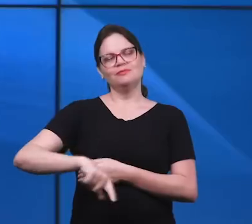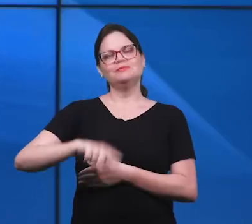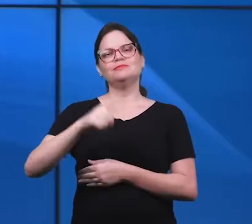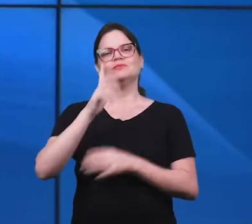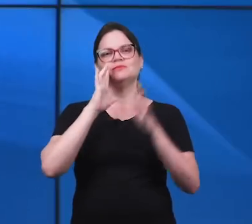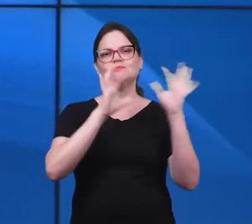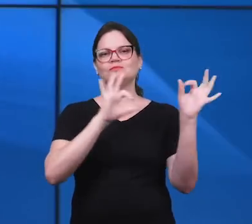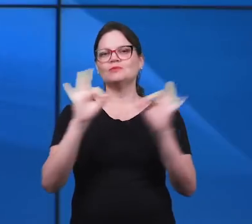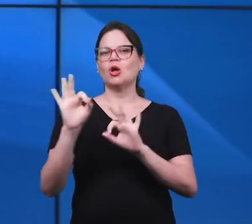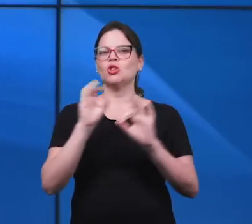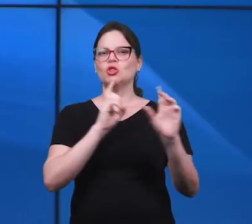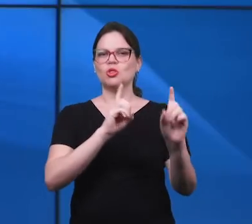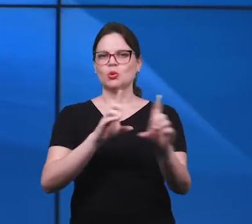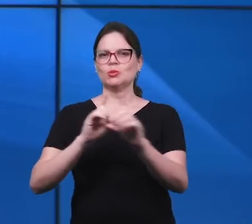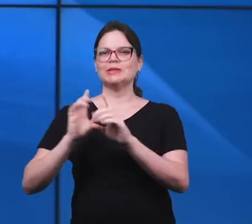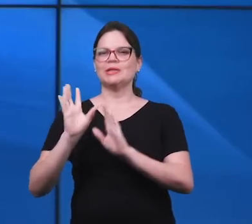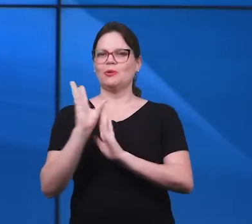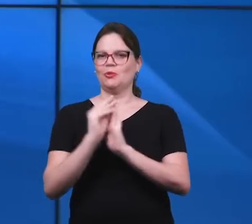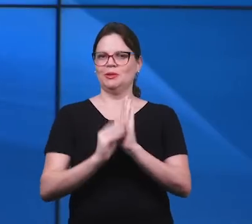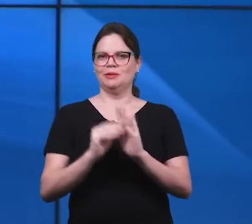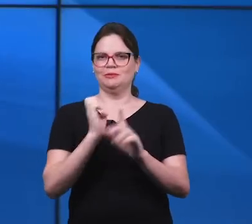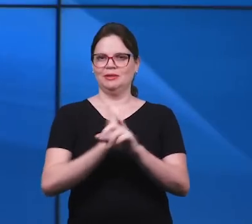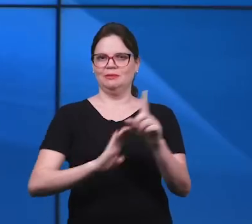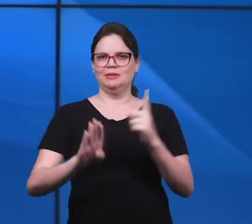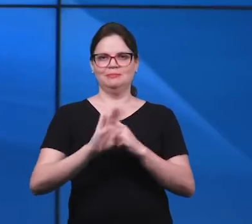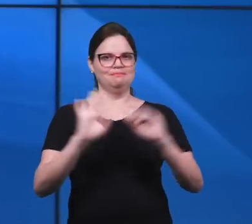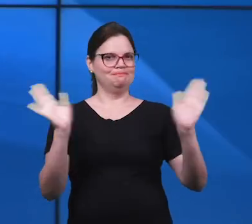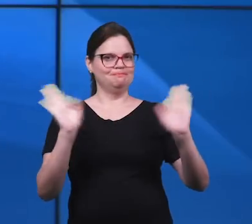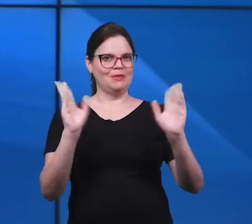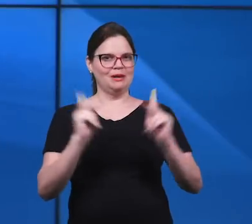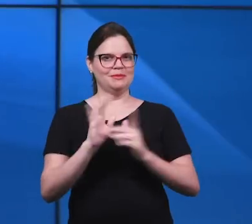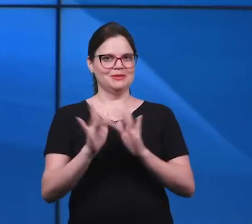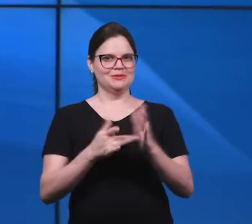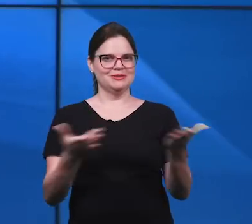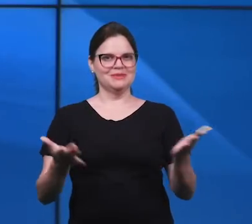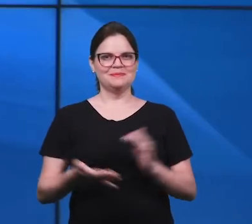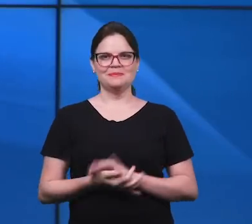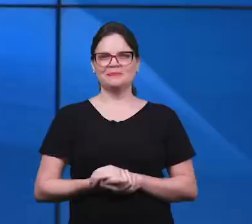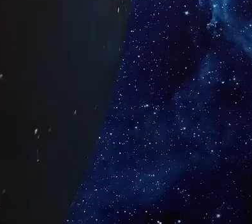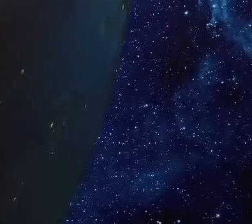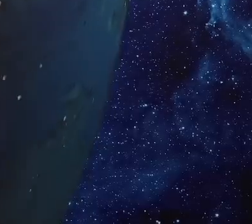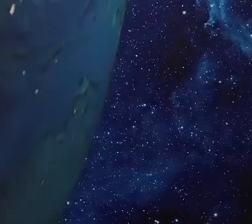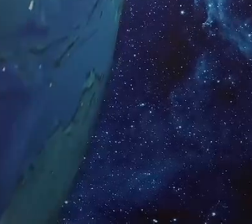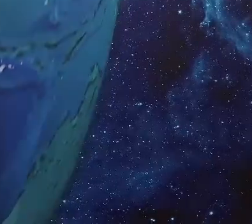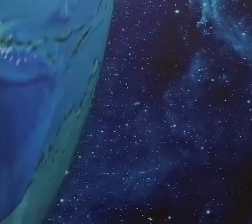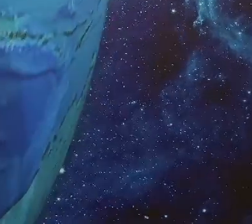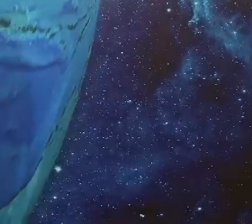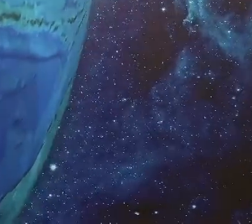transmitido o conteúdo doutrinário da Escola Bíblica Dominical. Até lá, então, a paz do Senhor Jesus.